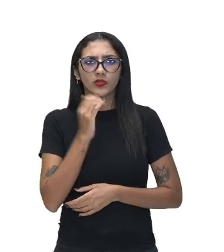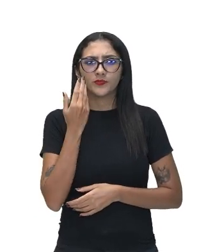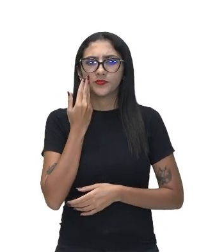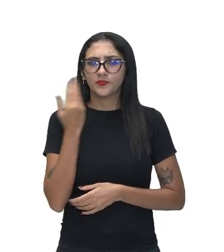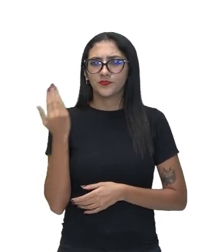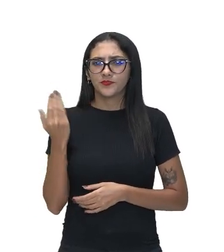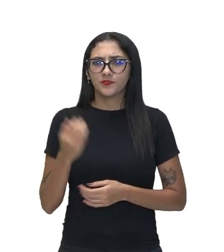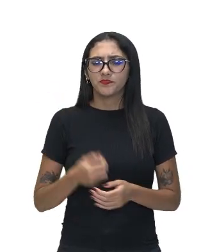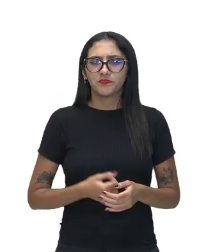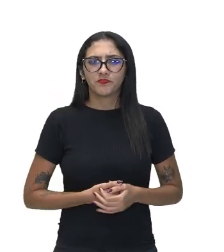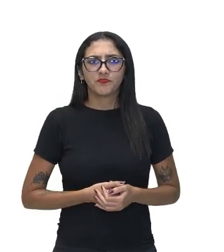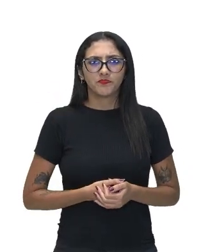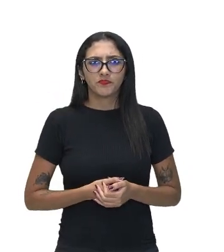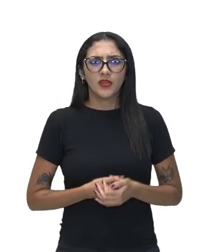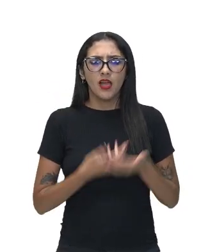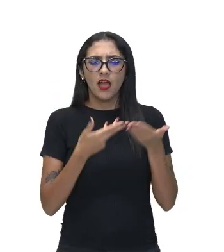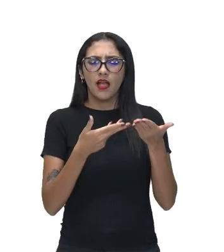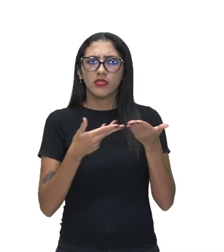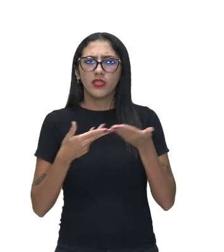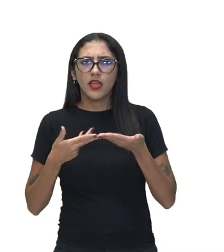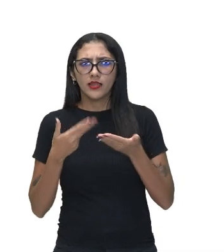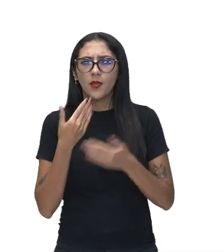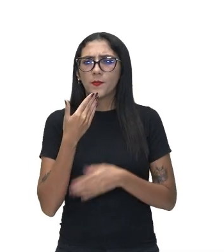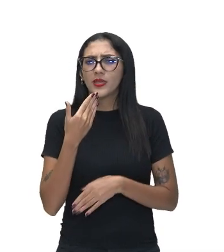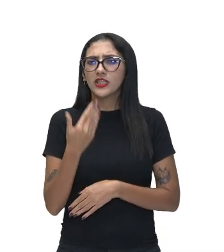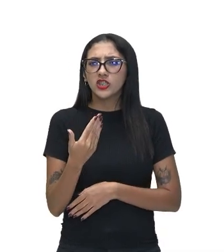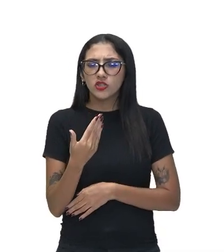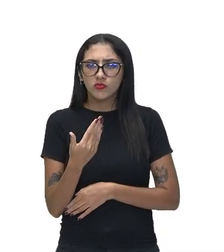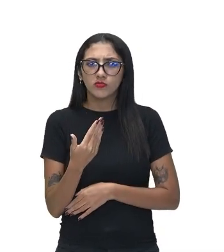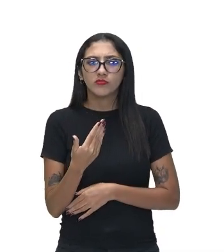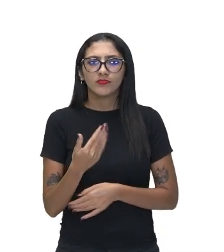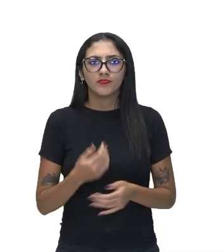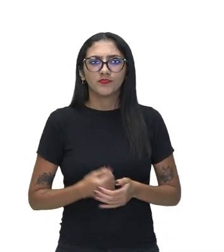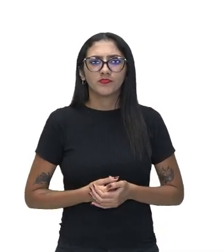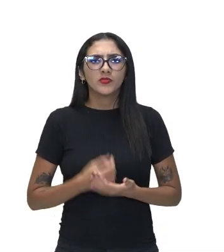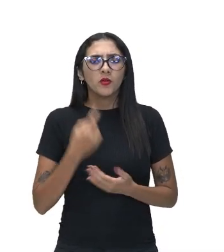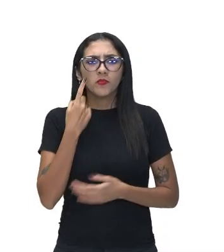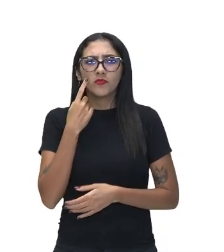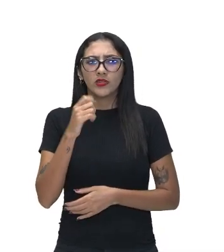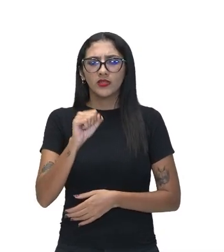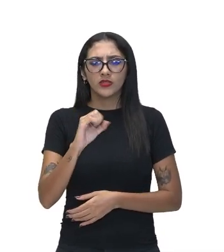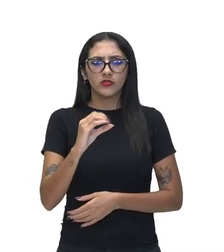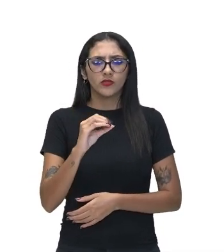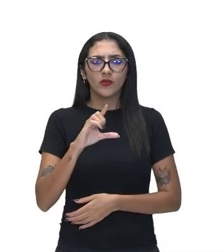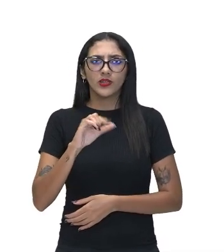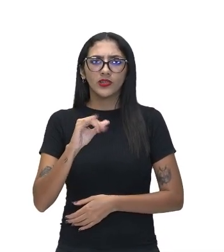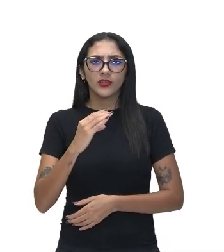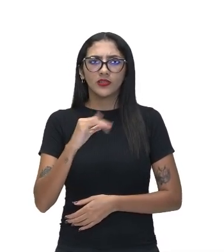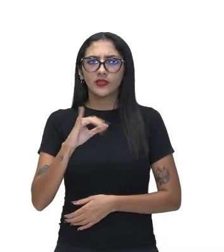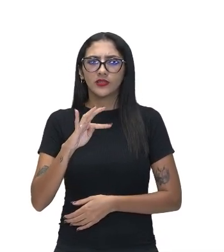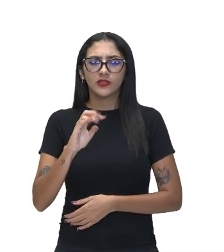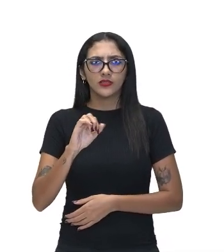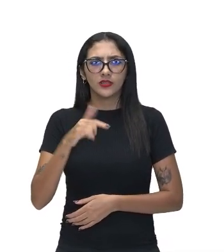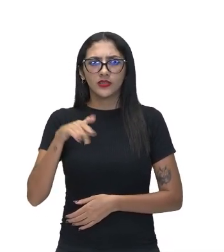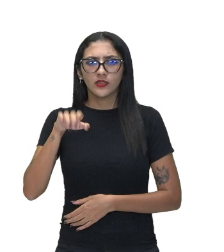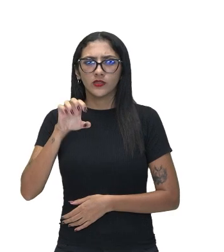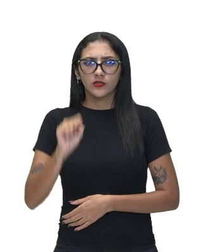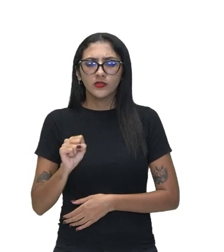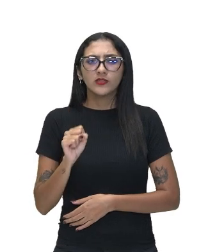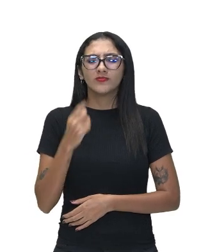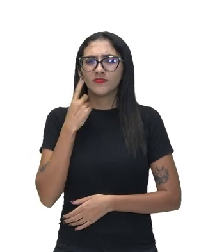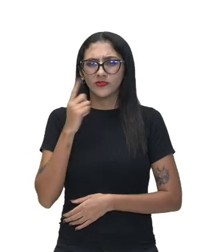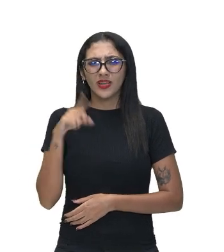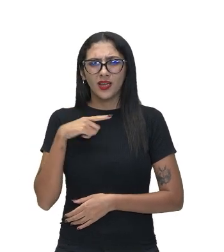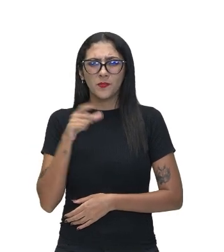Atender às solicitações. Observem, gente, que a palavra solicitação se trata de uma pessoa, se trata